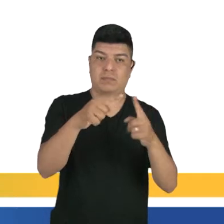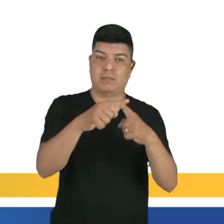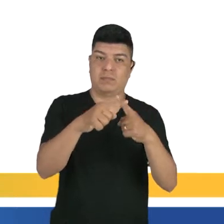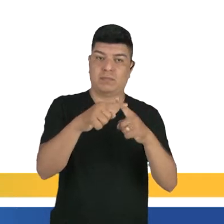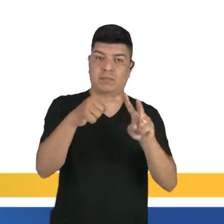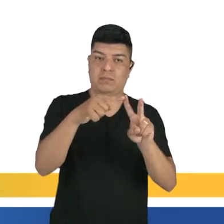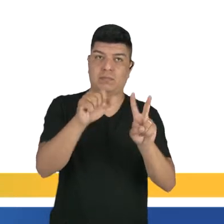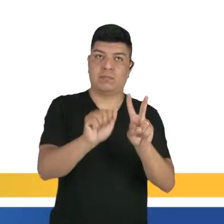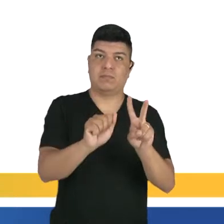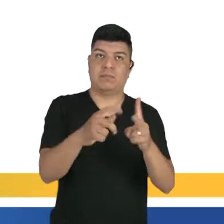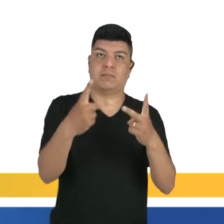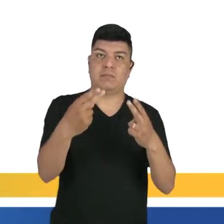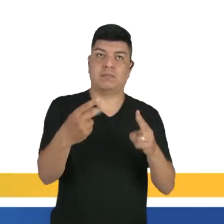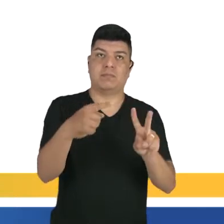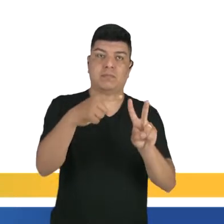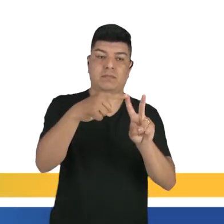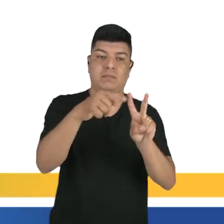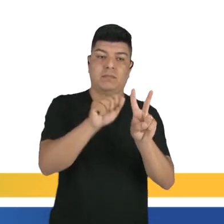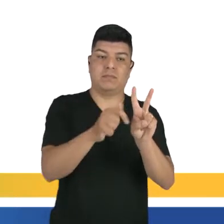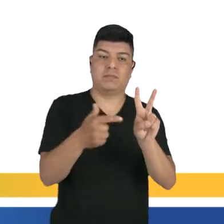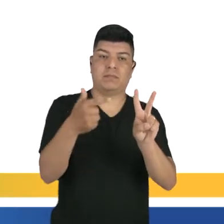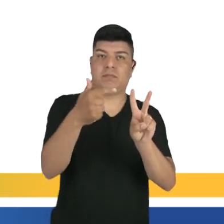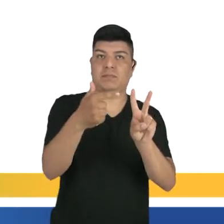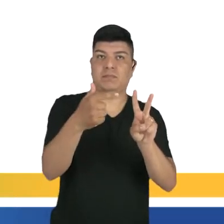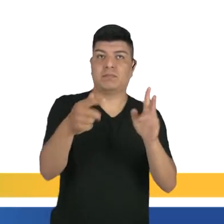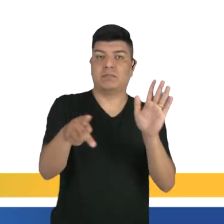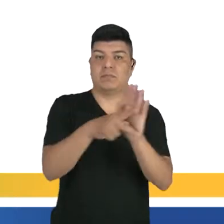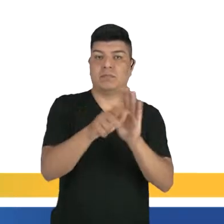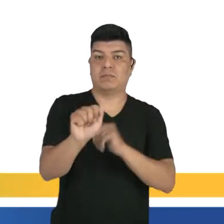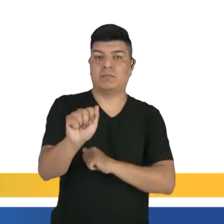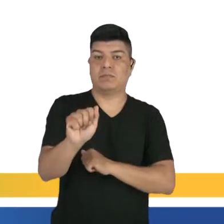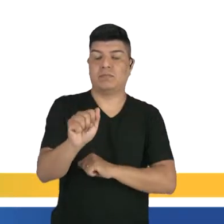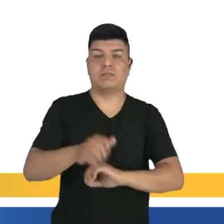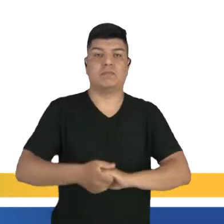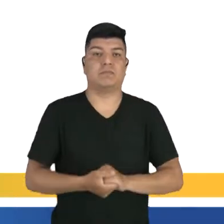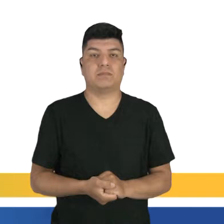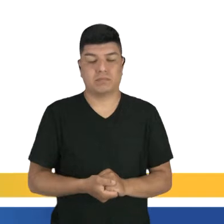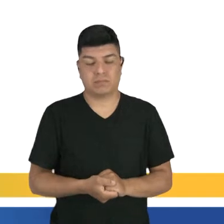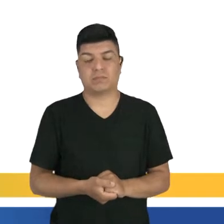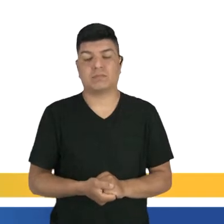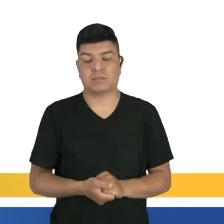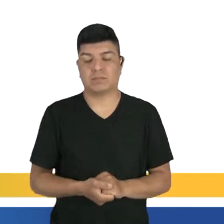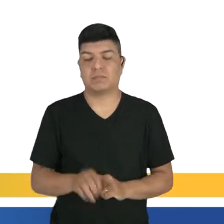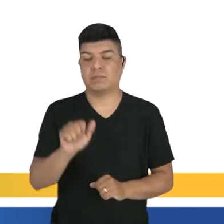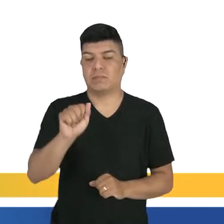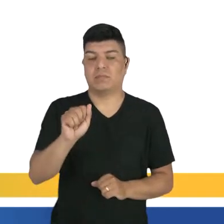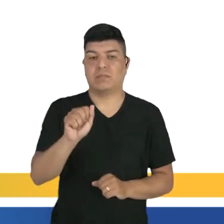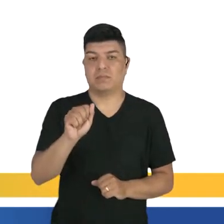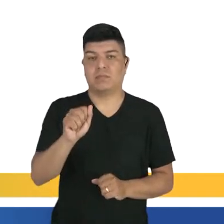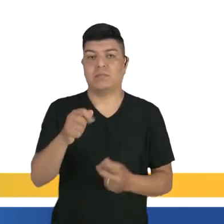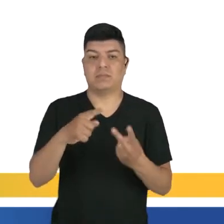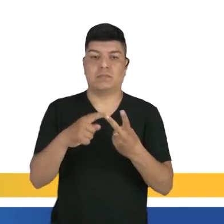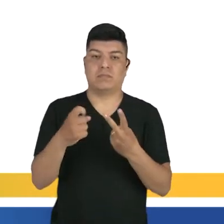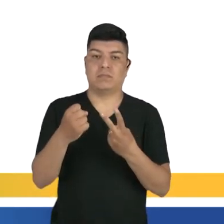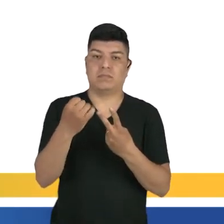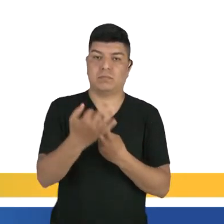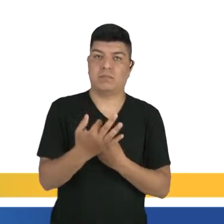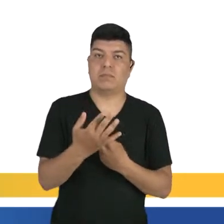A, isso dá a raiz quadrada de A ao quadrado, que é o próprio A, certo? Sendo A, claro, um número real não